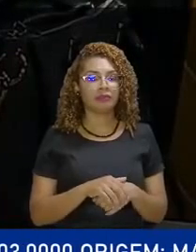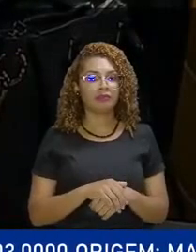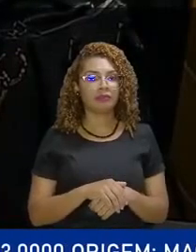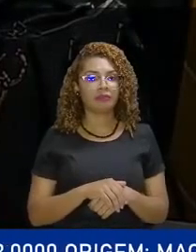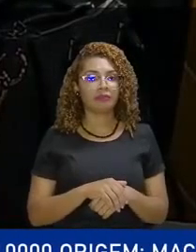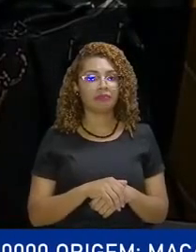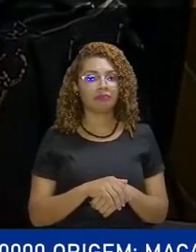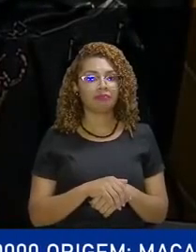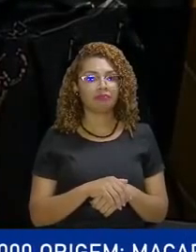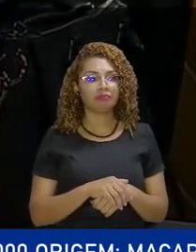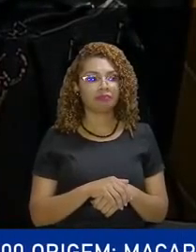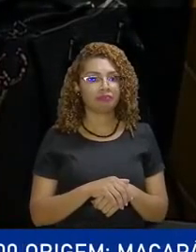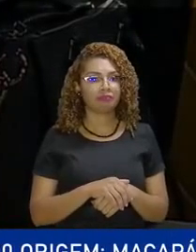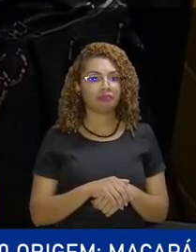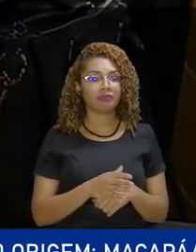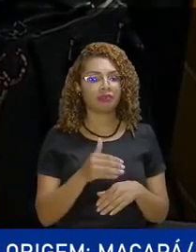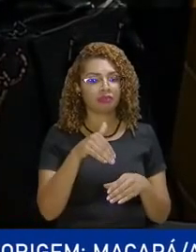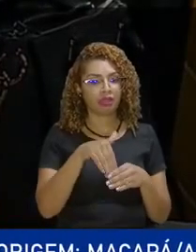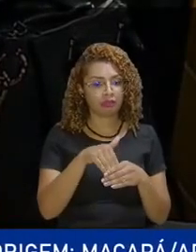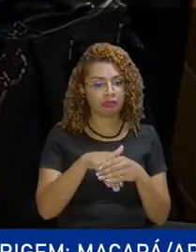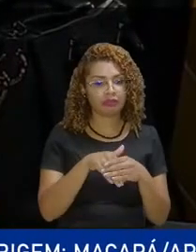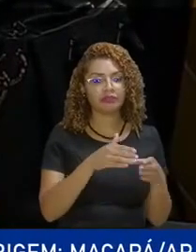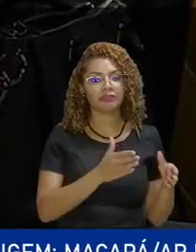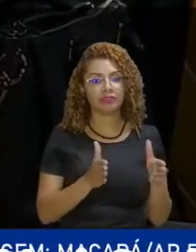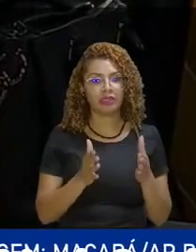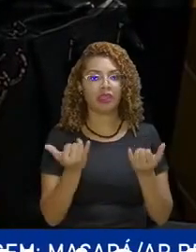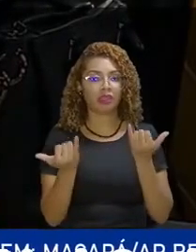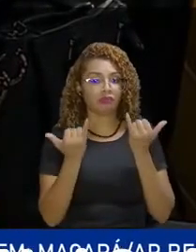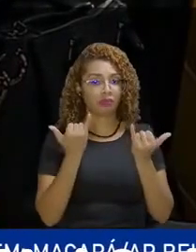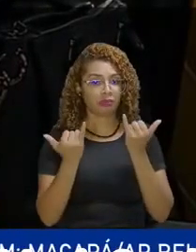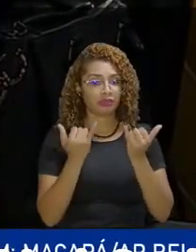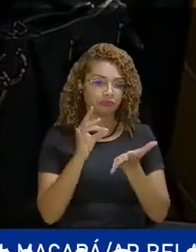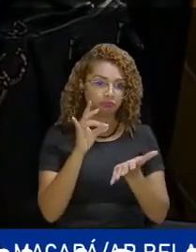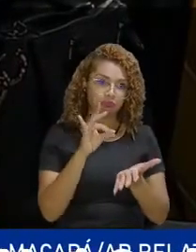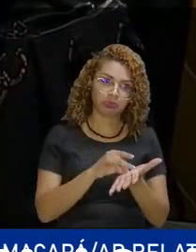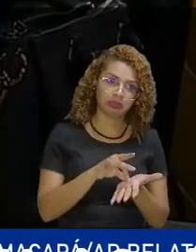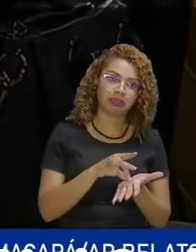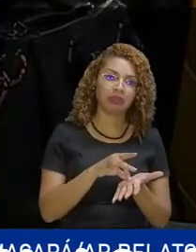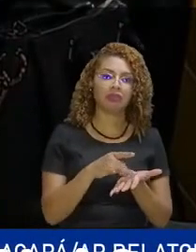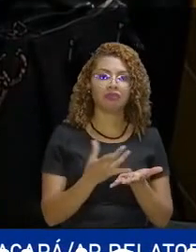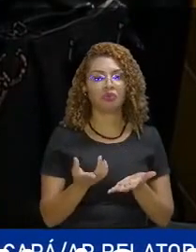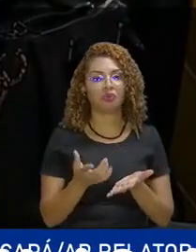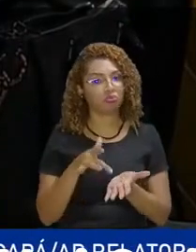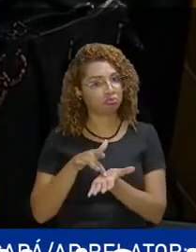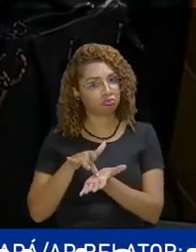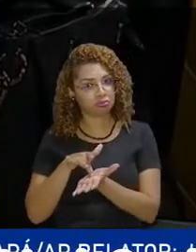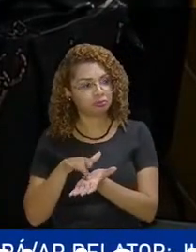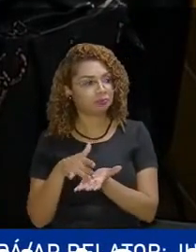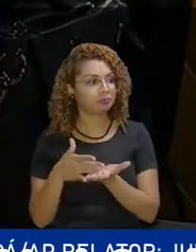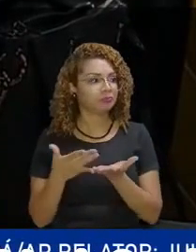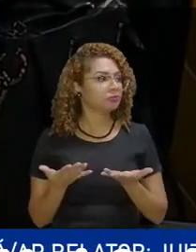no recurso eleitoral, feita, que eu até faço menção aqui, vermelho nos seus lábios.